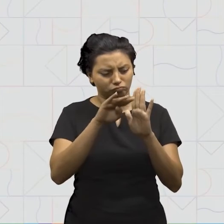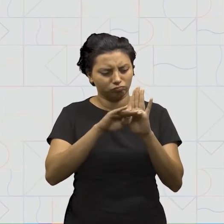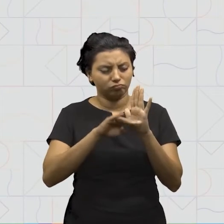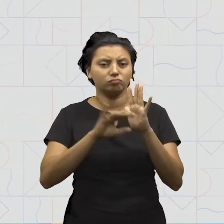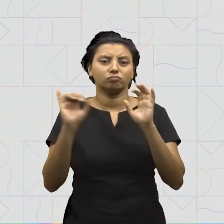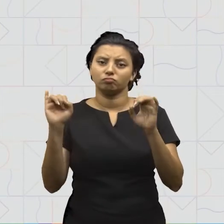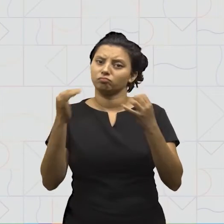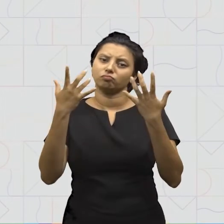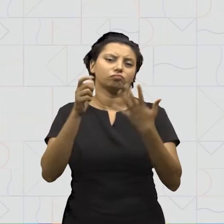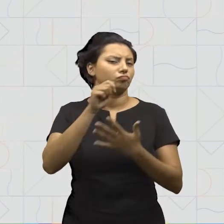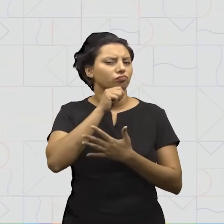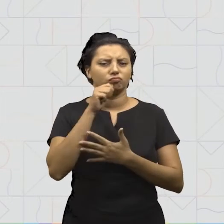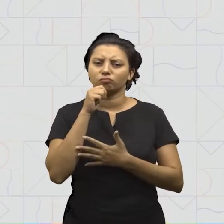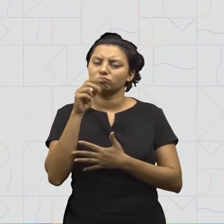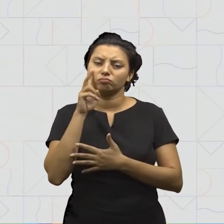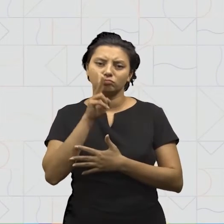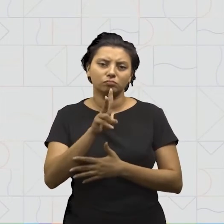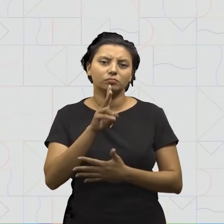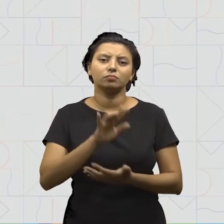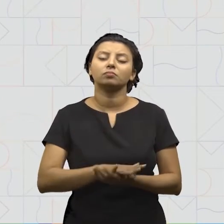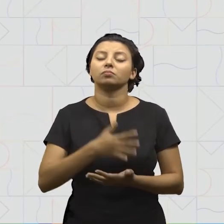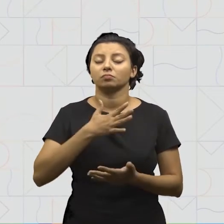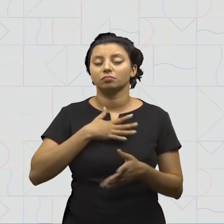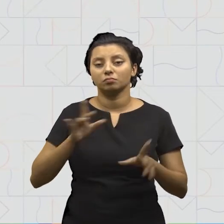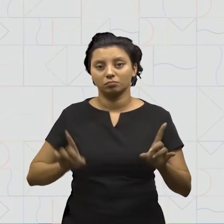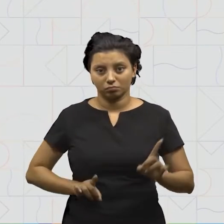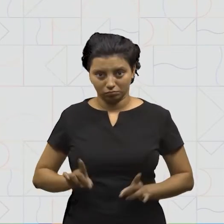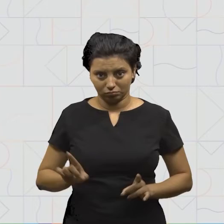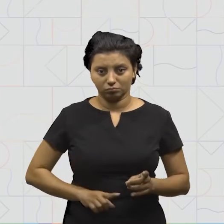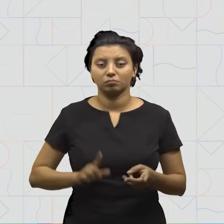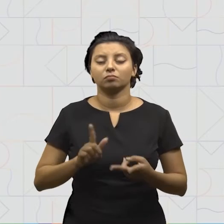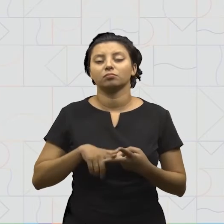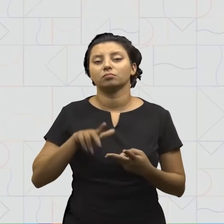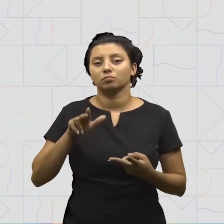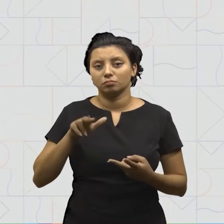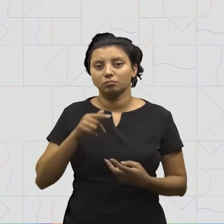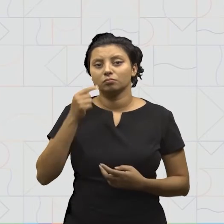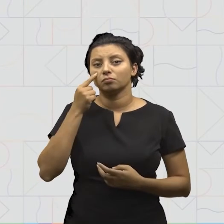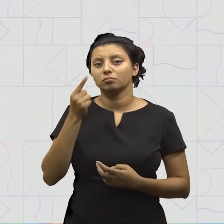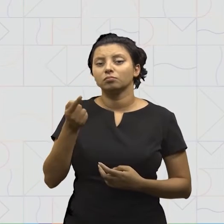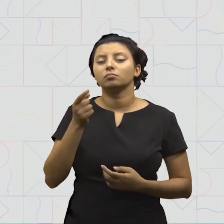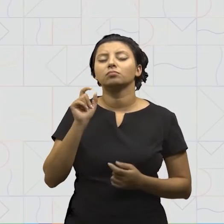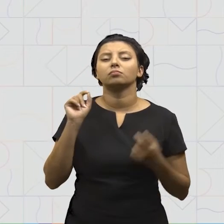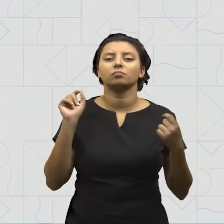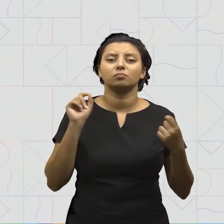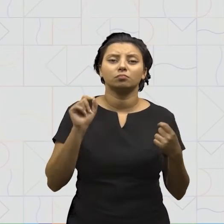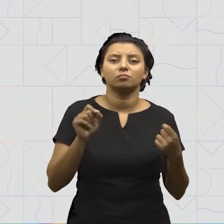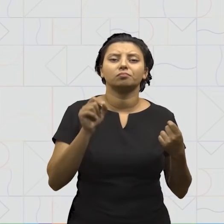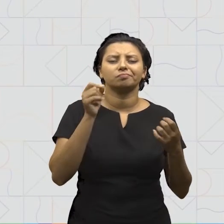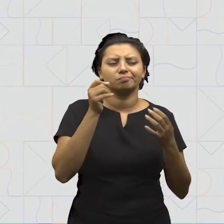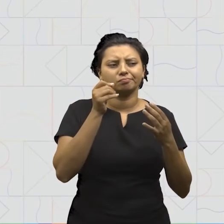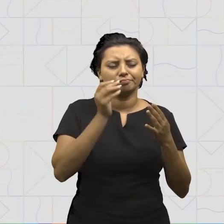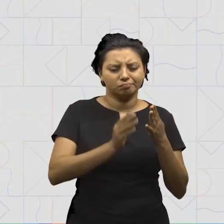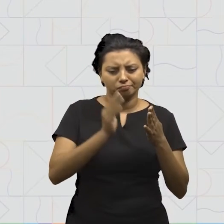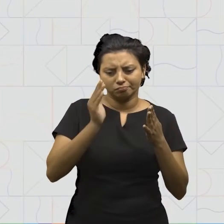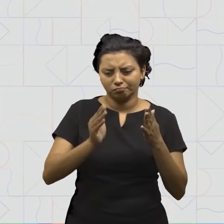os shows que não tínhamos visto. Minha prima e minha irmã viram que, seguindo ao que eu